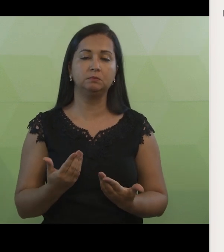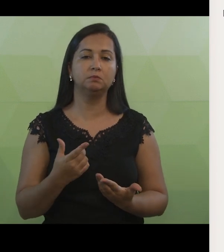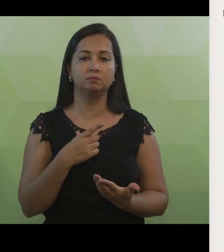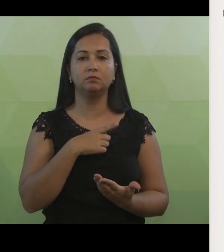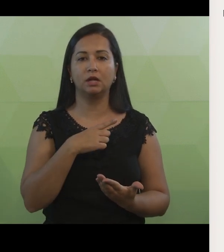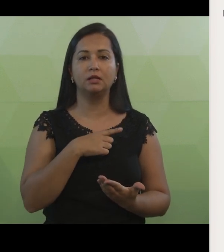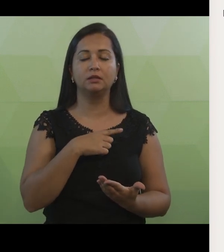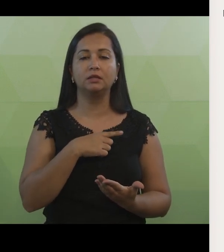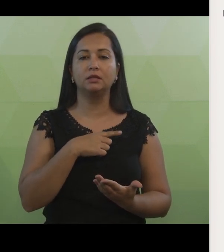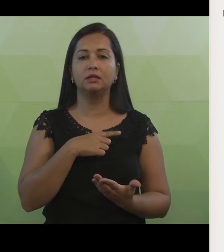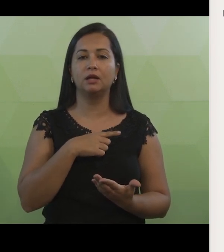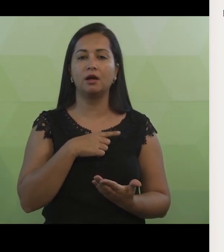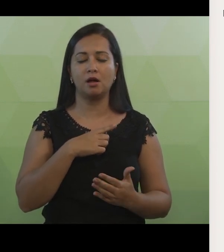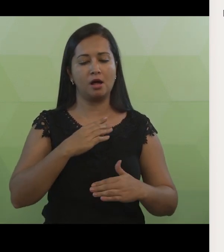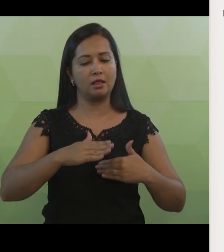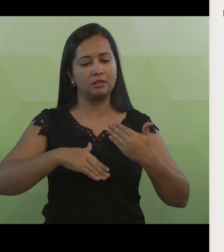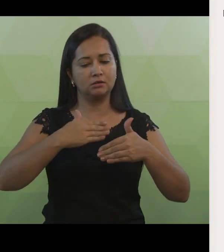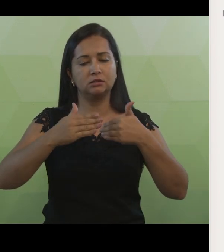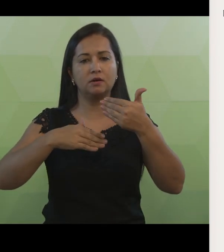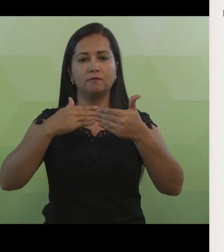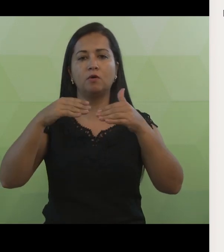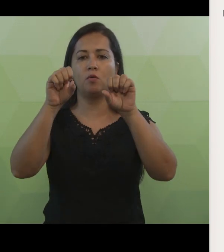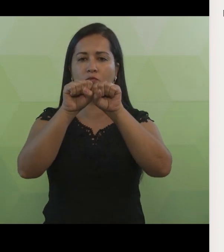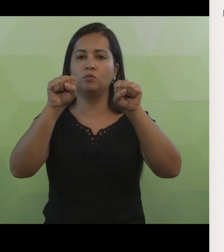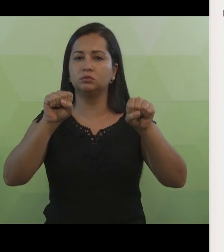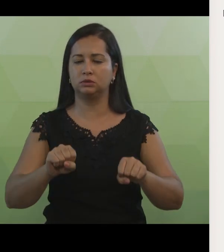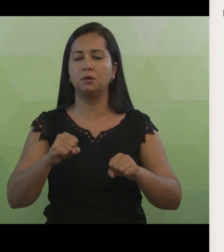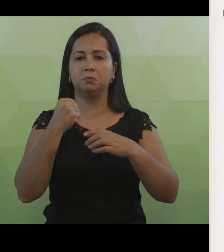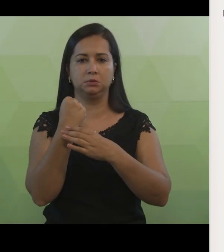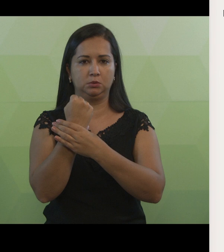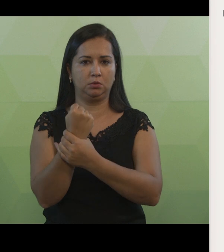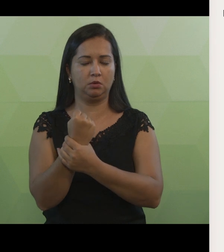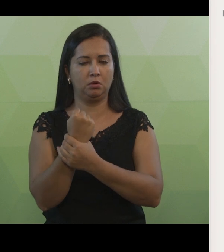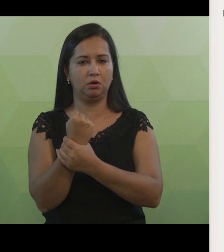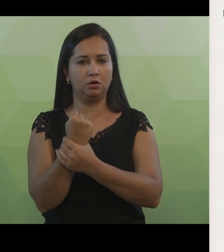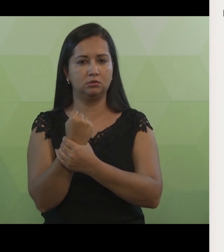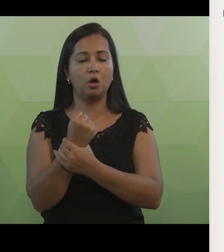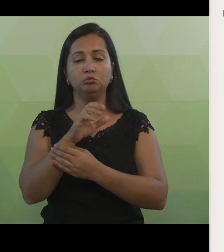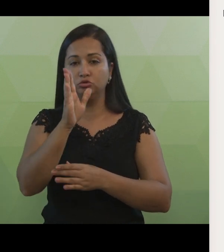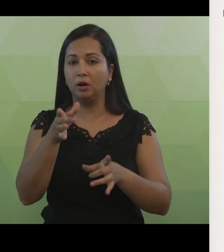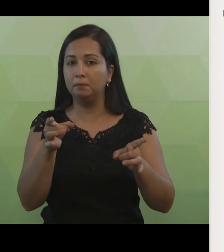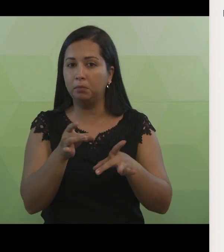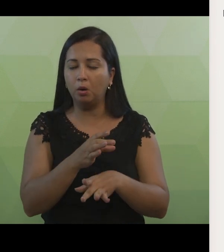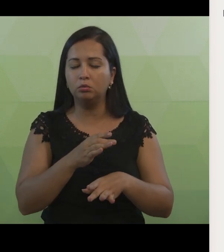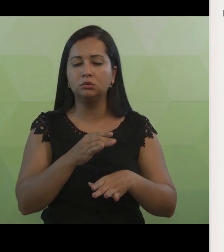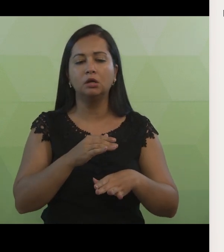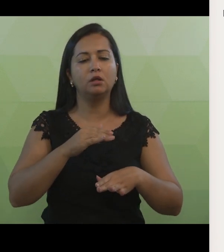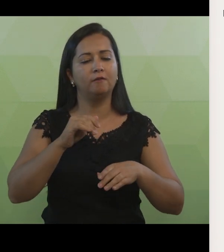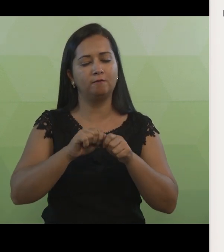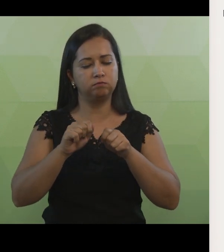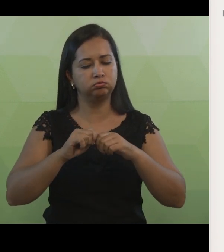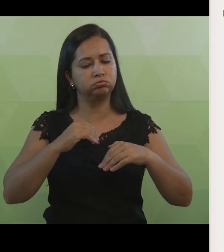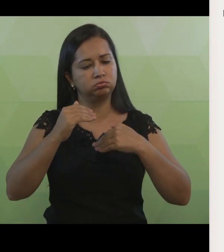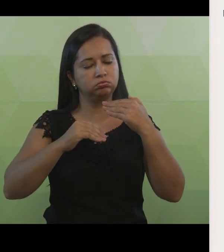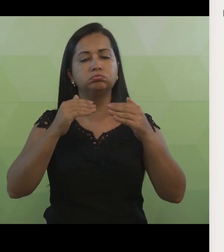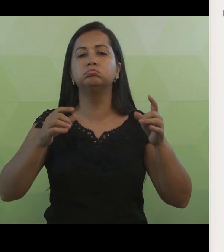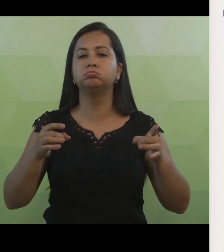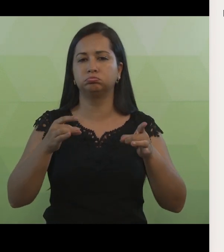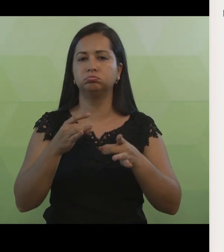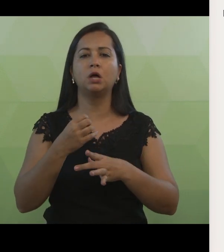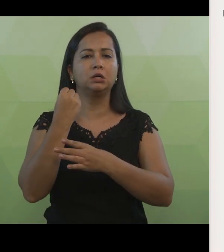desenvolver um sistema seguro ou avaliar a segurança de um sistema já existente. Então, é conhecida para ter o